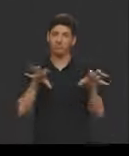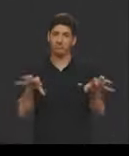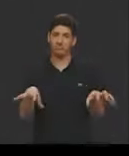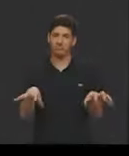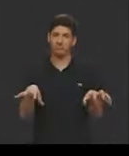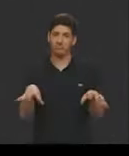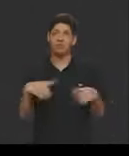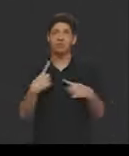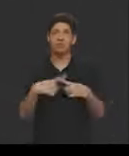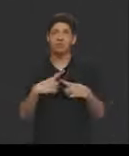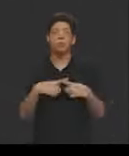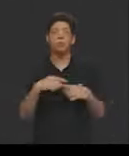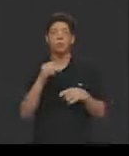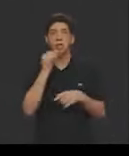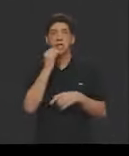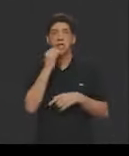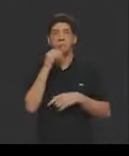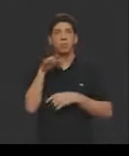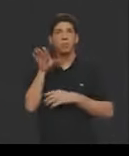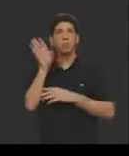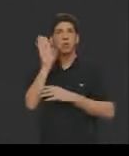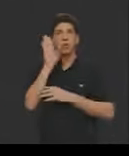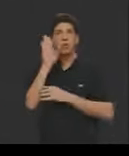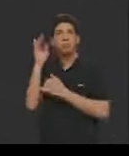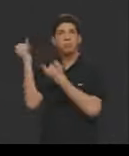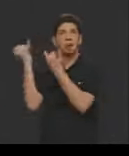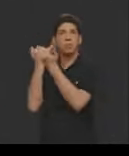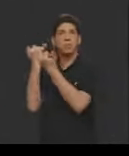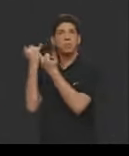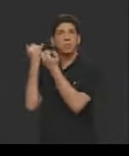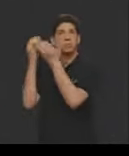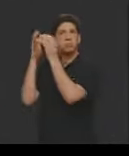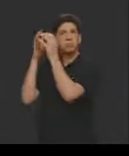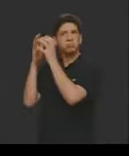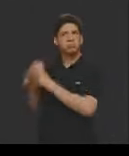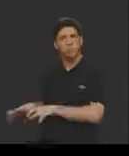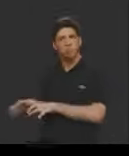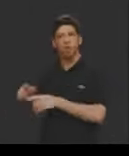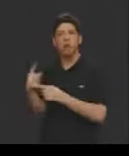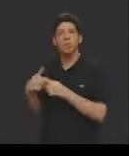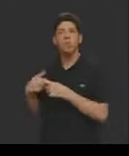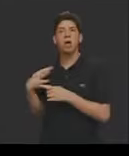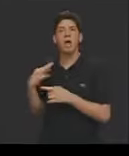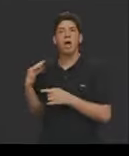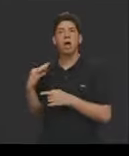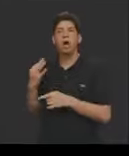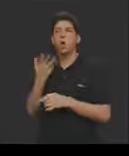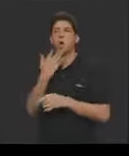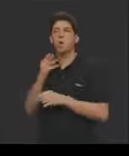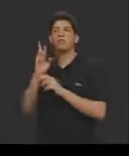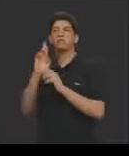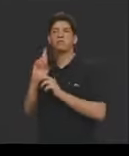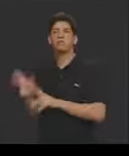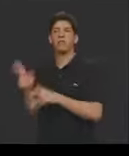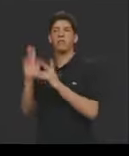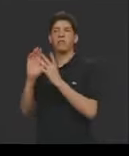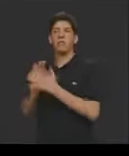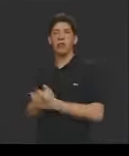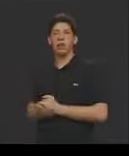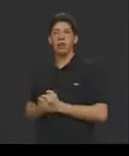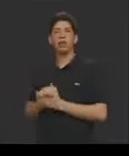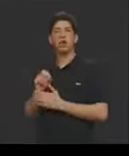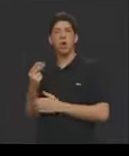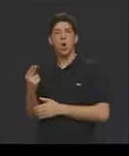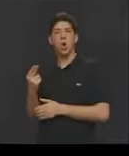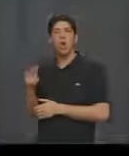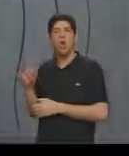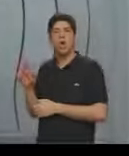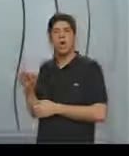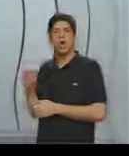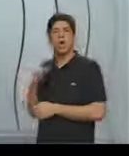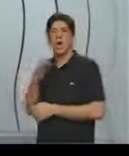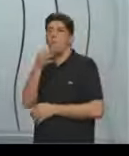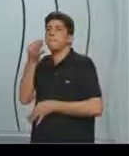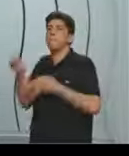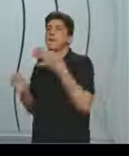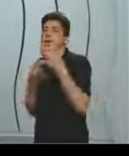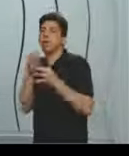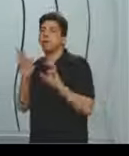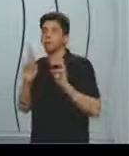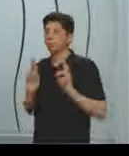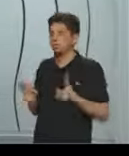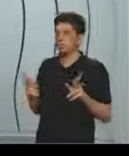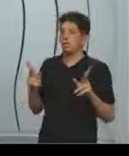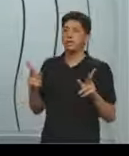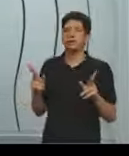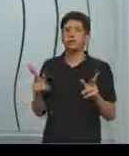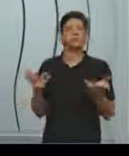a parte momento que eu não escuto o outro só que ele deixa a camisa de uma cor ou porque tem um posicionamento quem perde a democracia e aí é interessante a gente